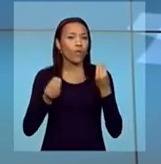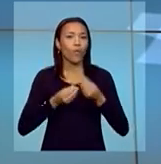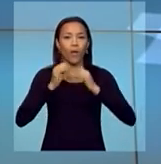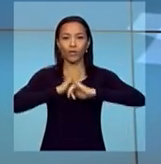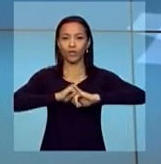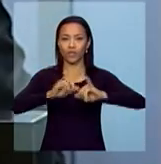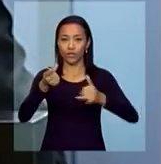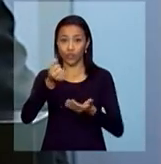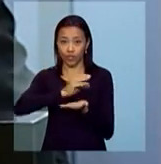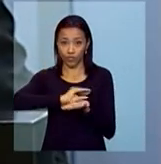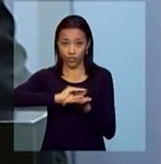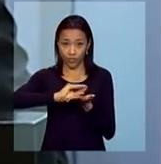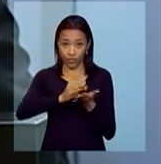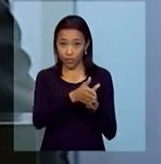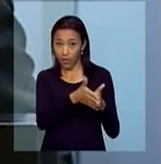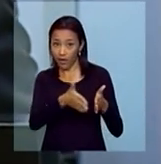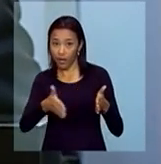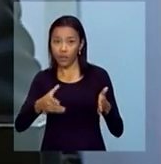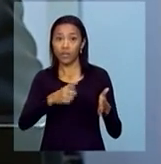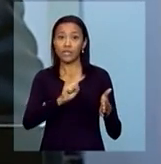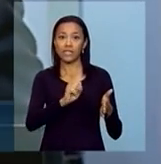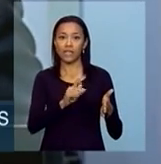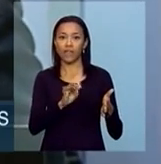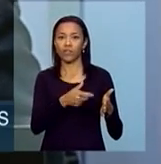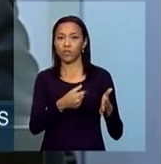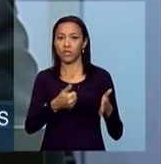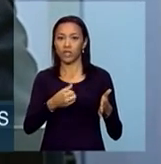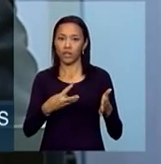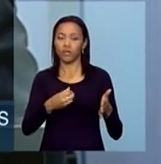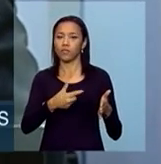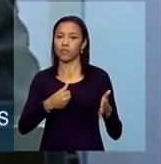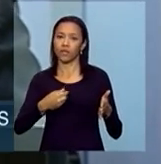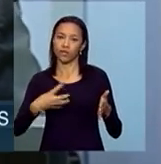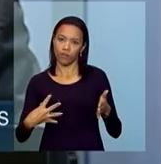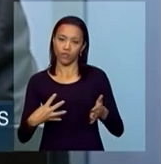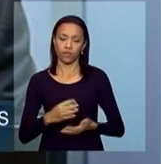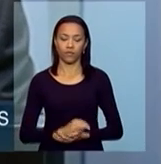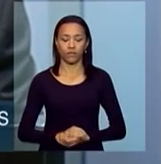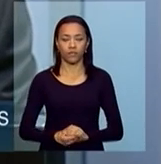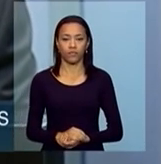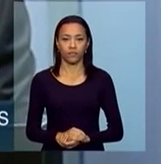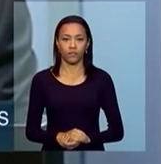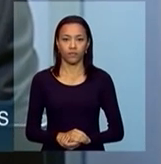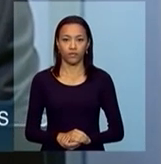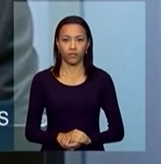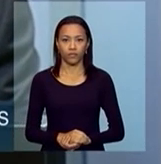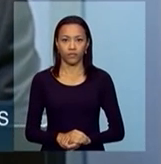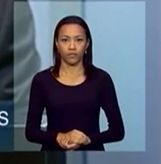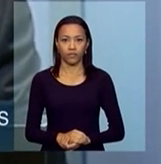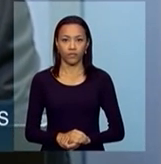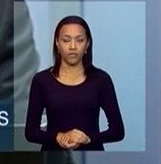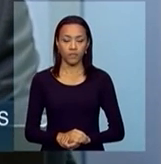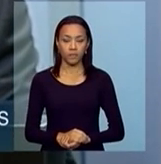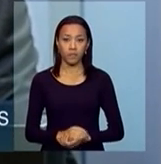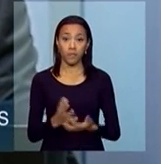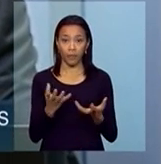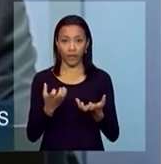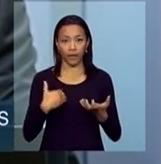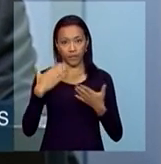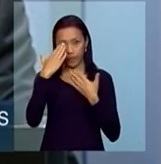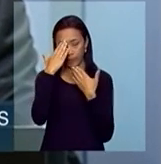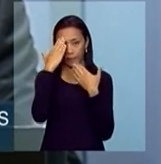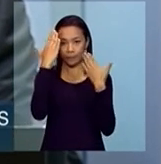recursos para o financiamento da safra 2013-2014. Bom dia, Brasil. Quero